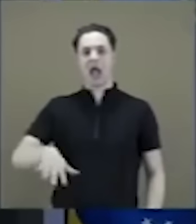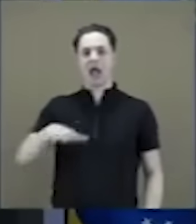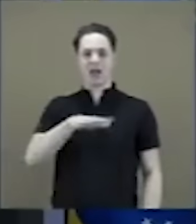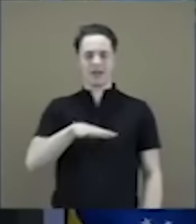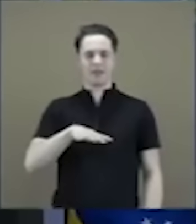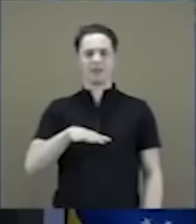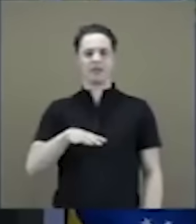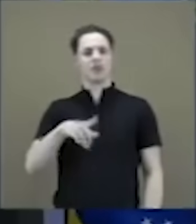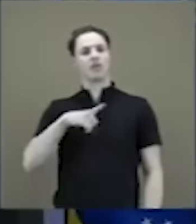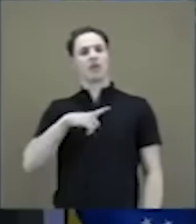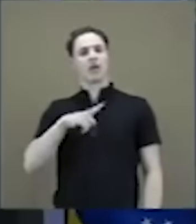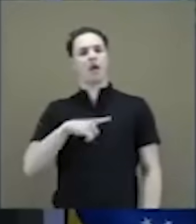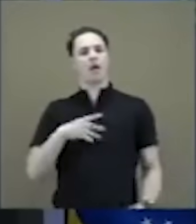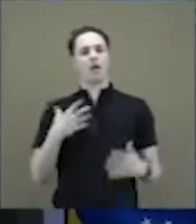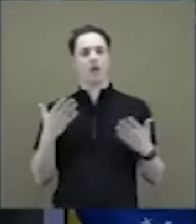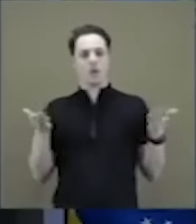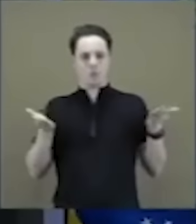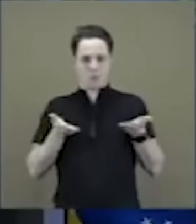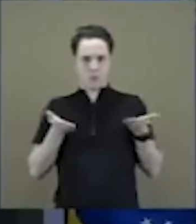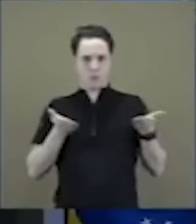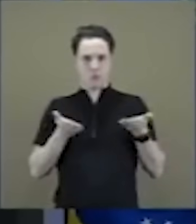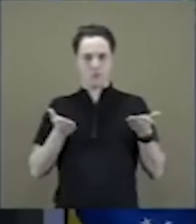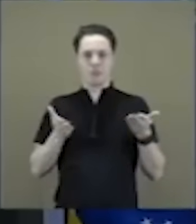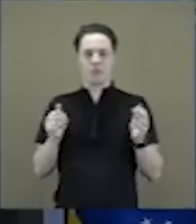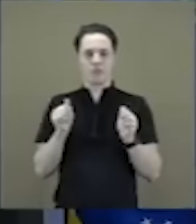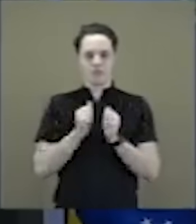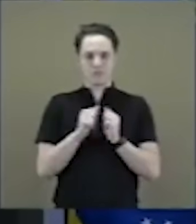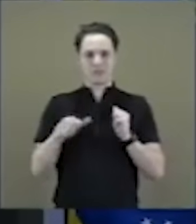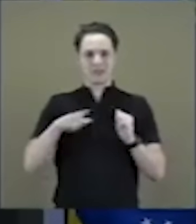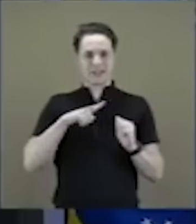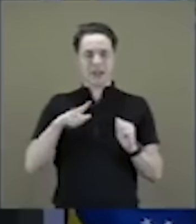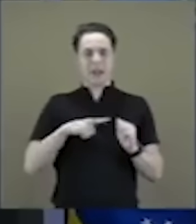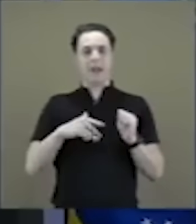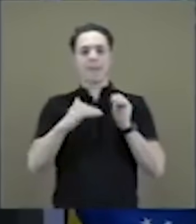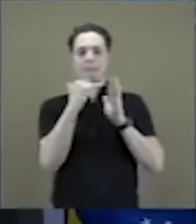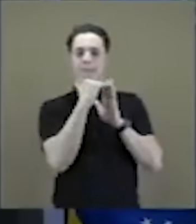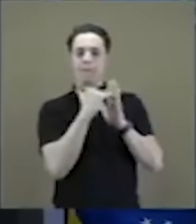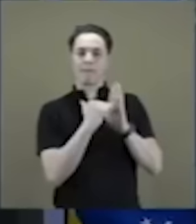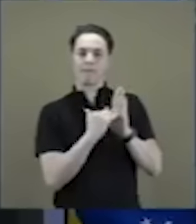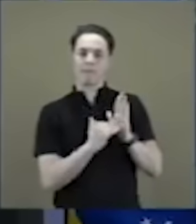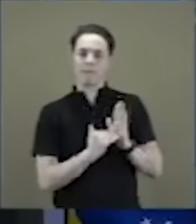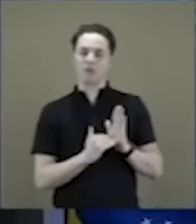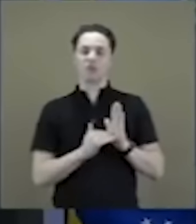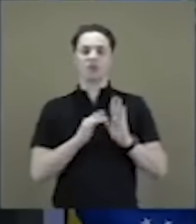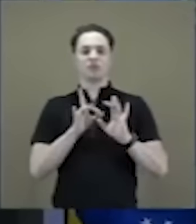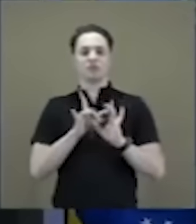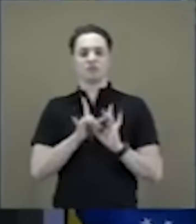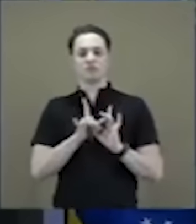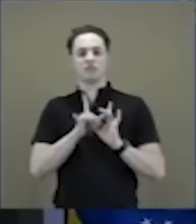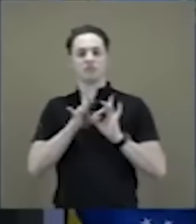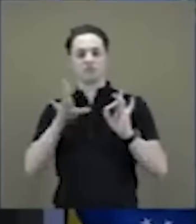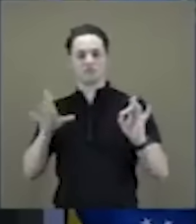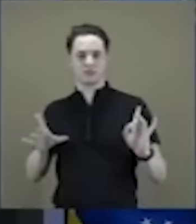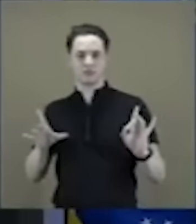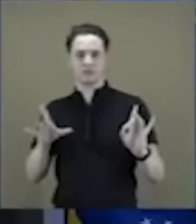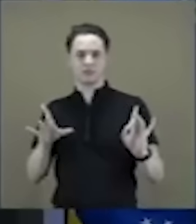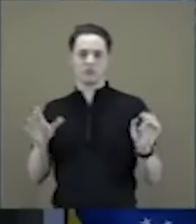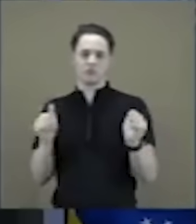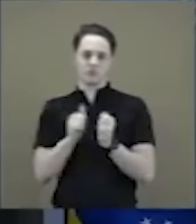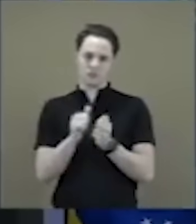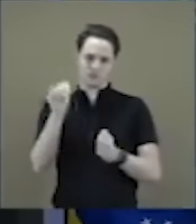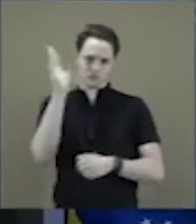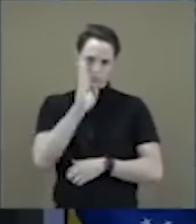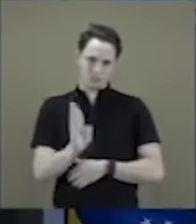tem adotado uma pauta absolutamente desconectada com o Brasil real.